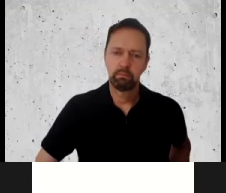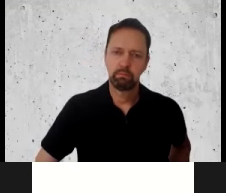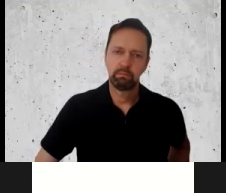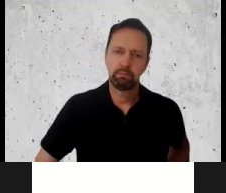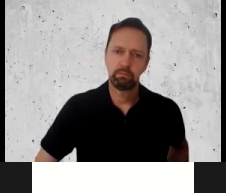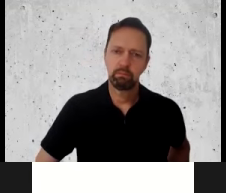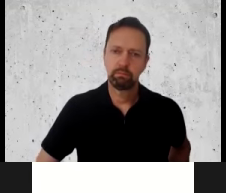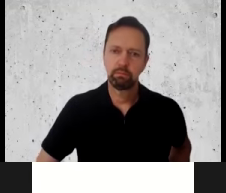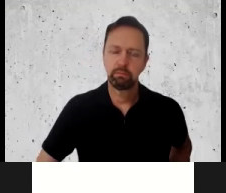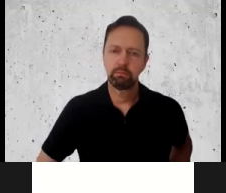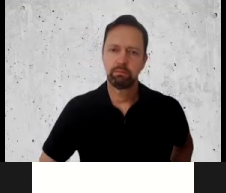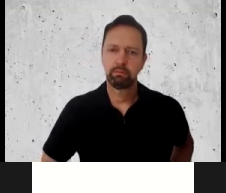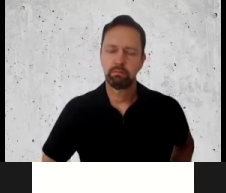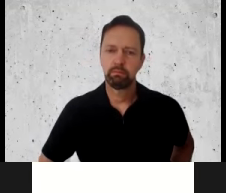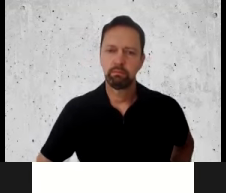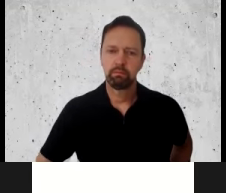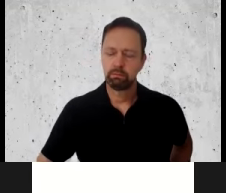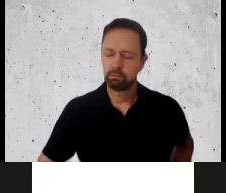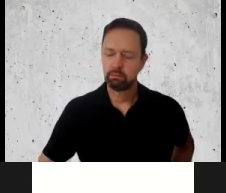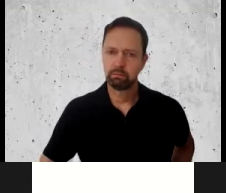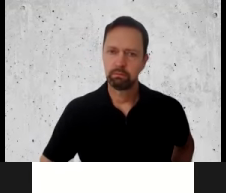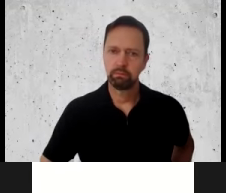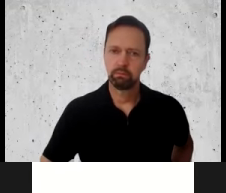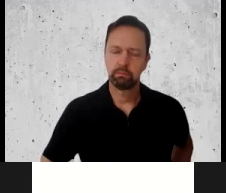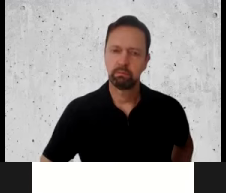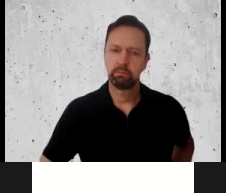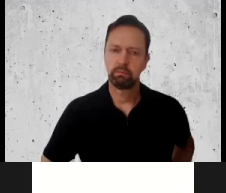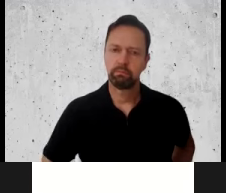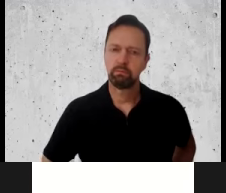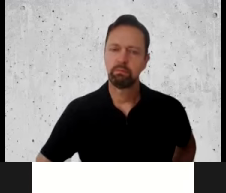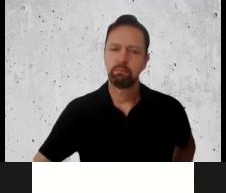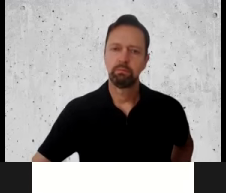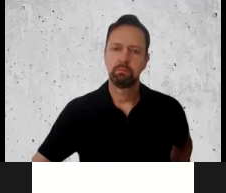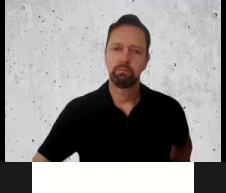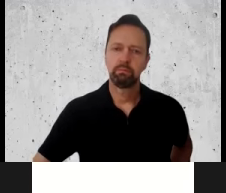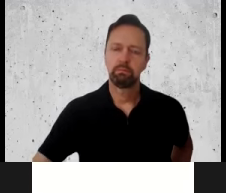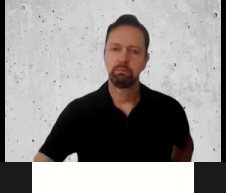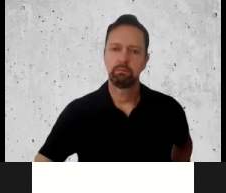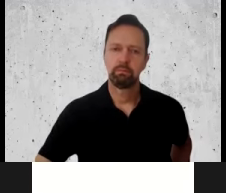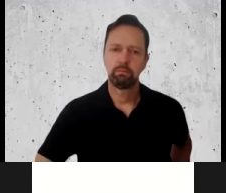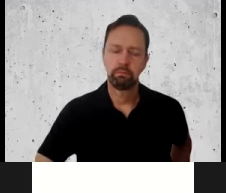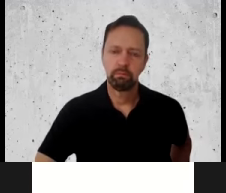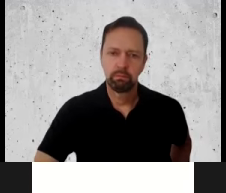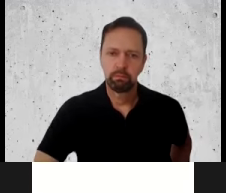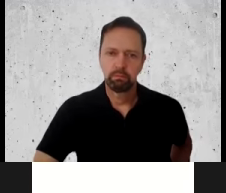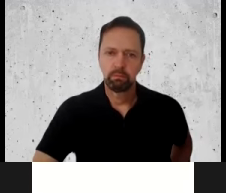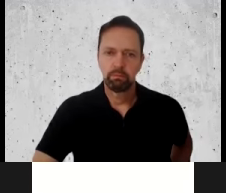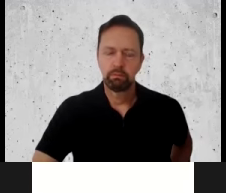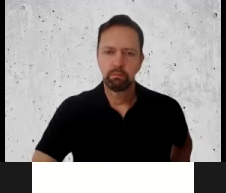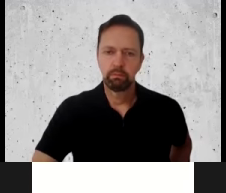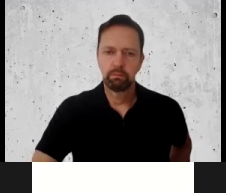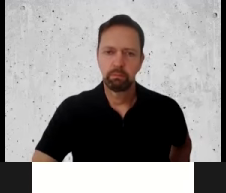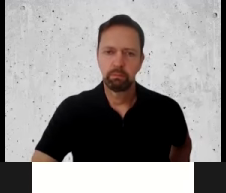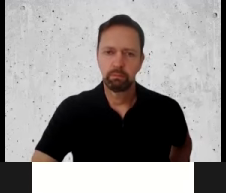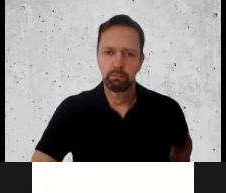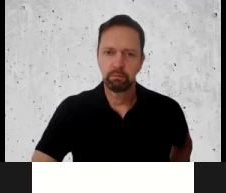ser astronômica. Então, assim, você pode estar querendo fazer o bem, mas você tem que lidar com as consequências das suas ações, e esse é o ponto que eu acho que